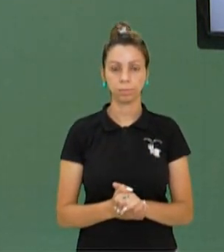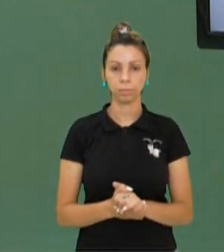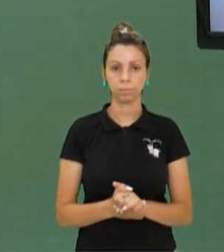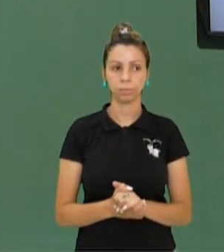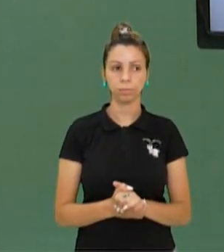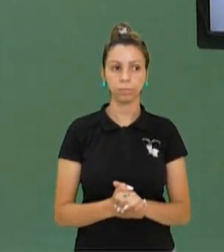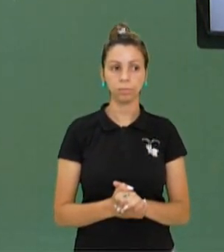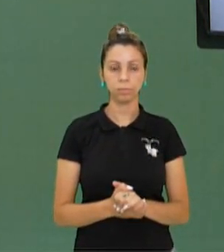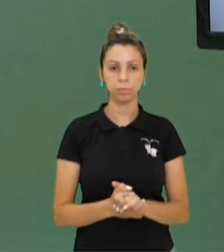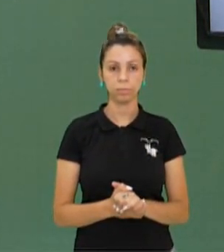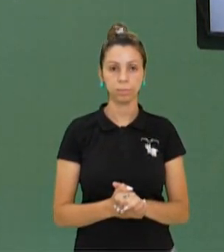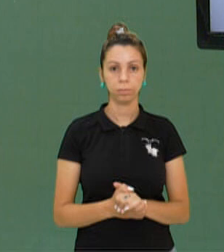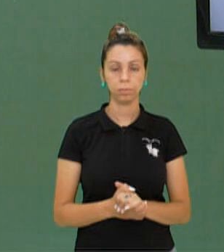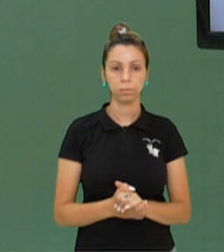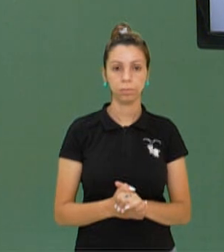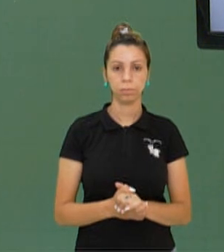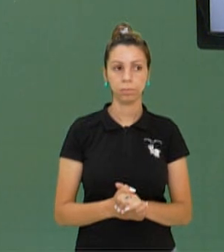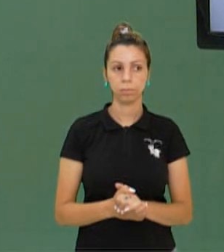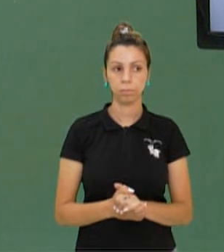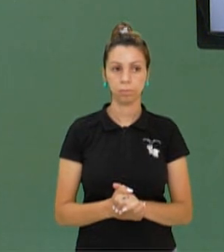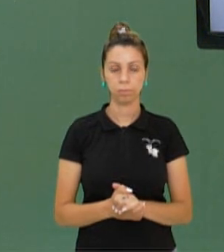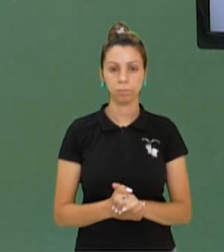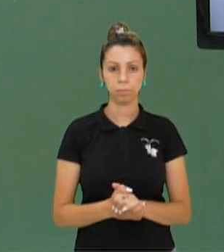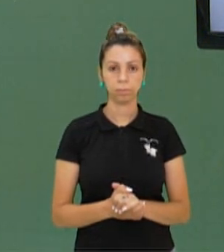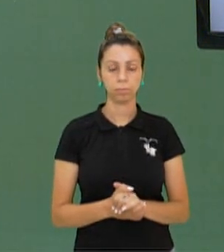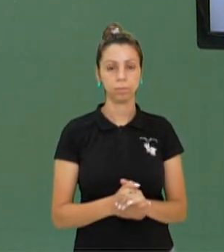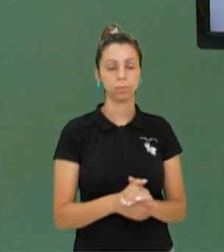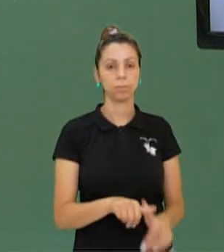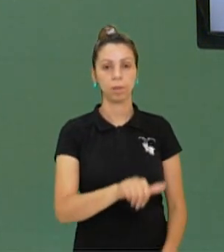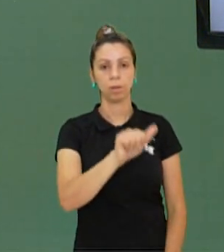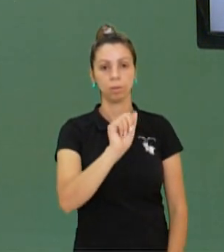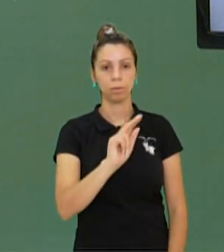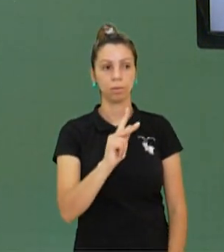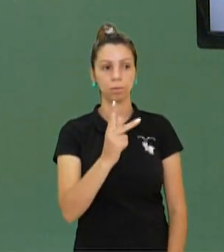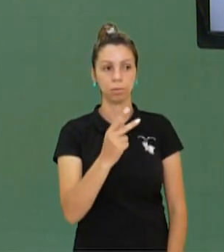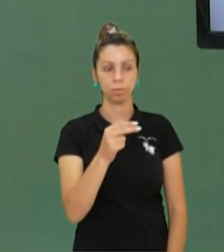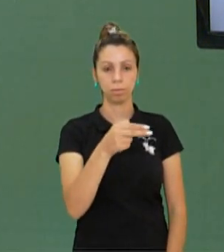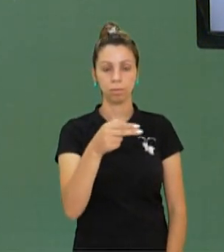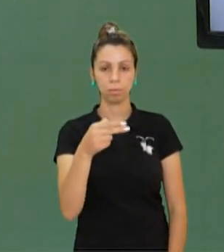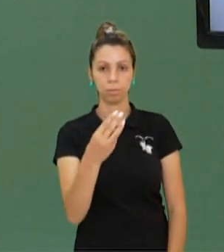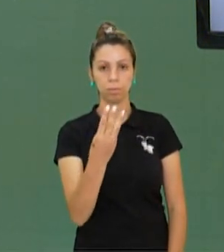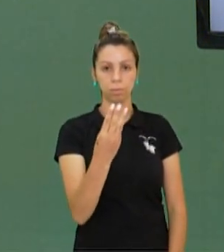igual a 3 vezes 32,